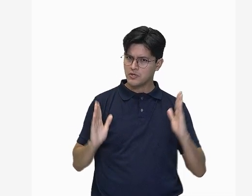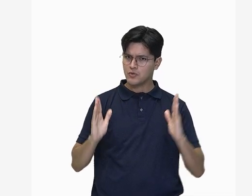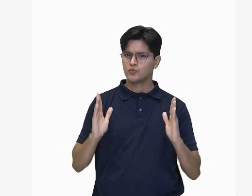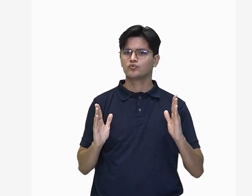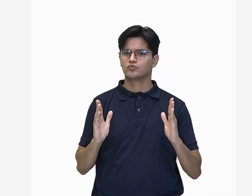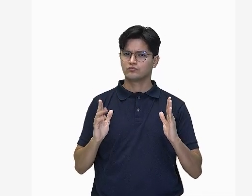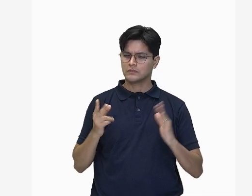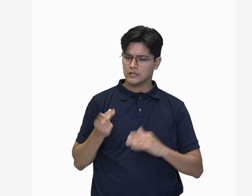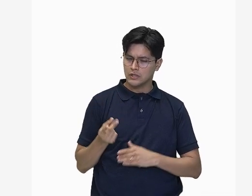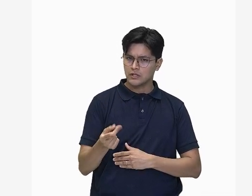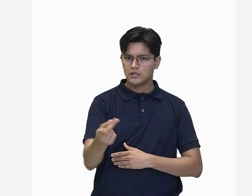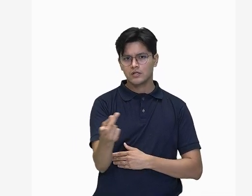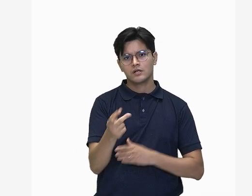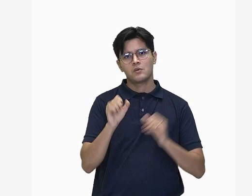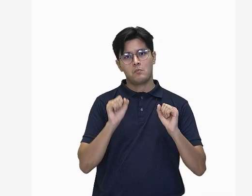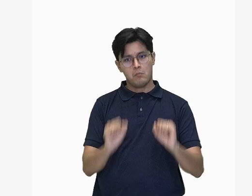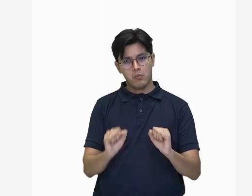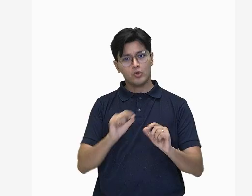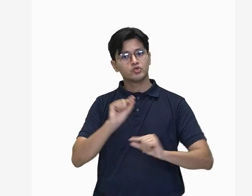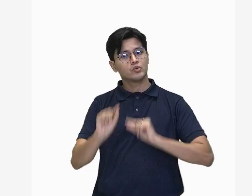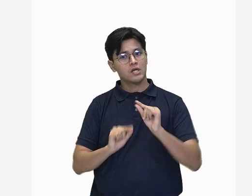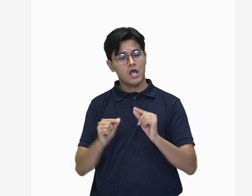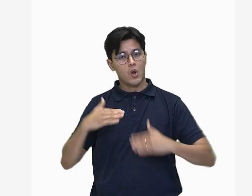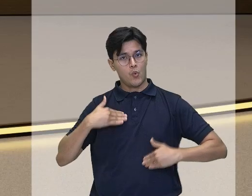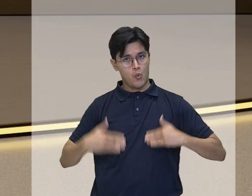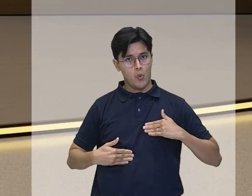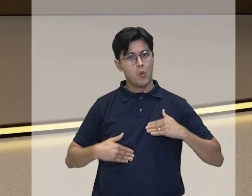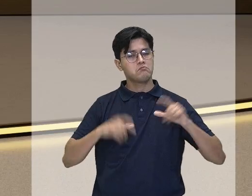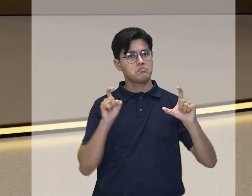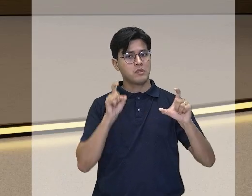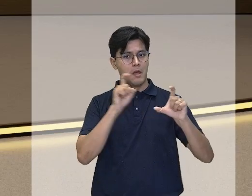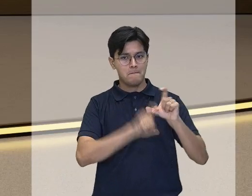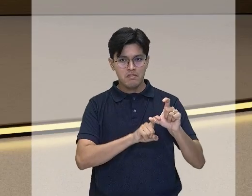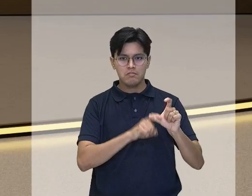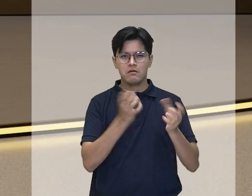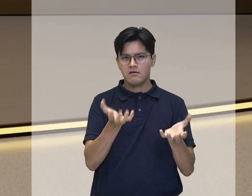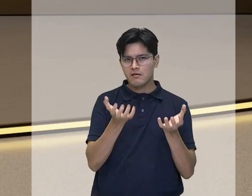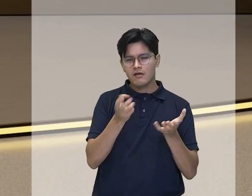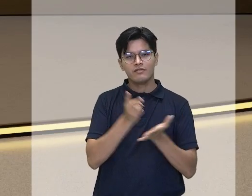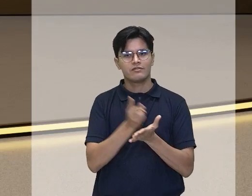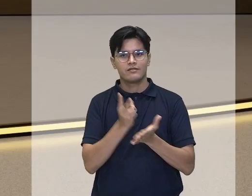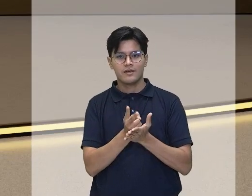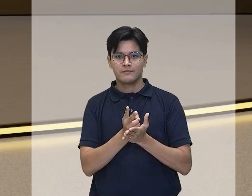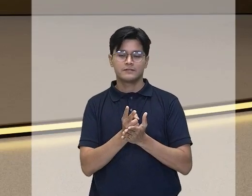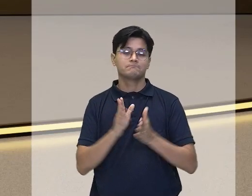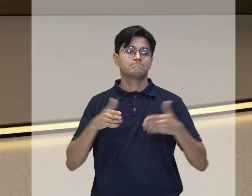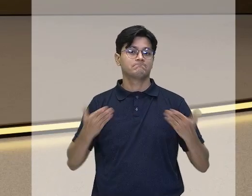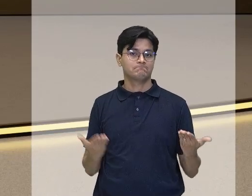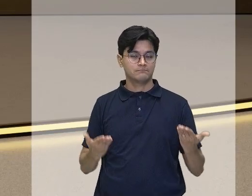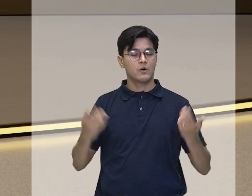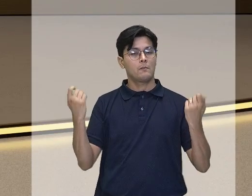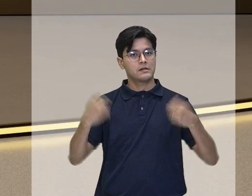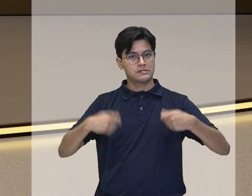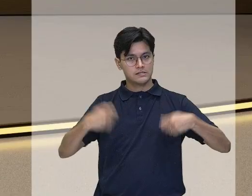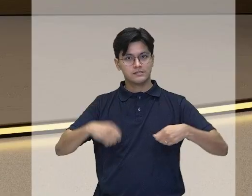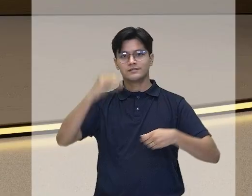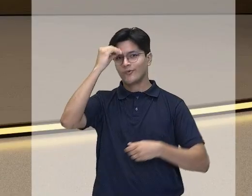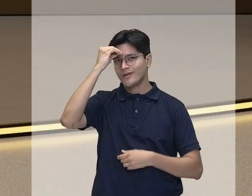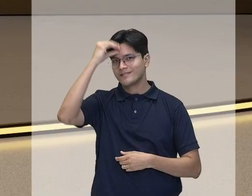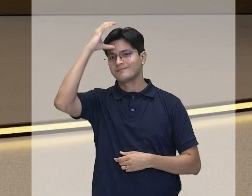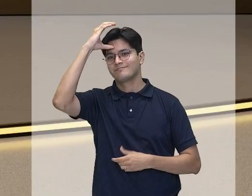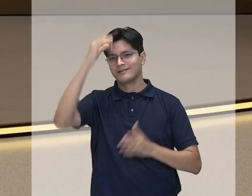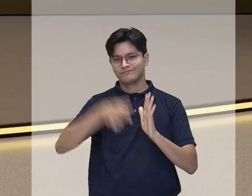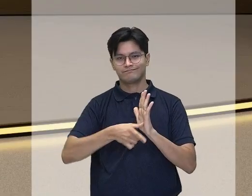desequilíbrio eletrolítico e danos ao fígado, né? Por isso que é importante a gente ter esse conhecimento, né? Olha só, né? Como é importante a gente saber